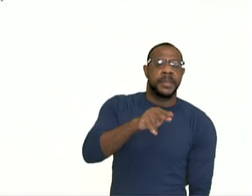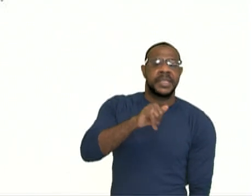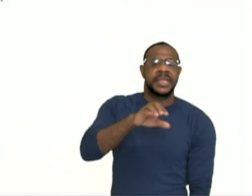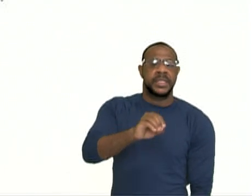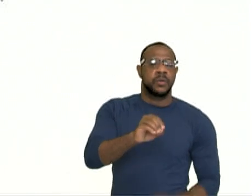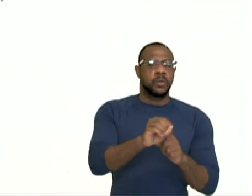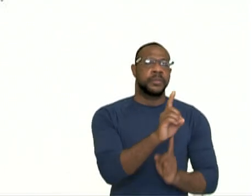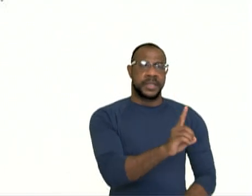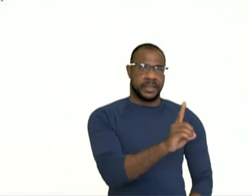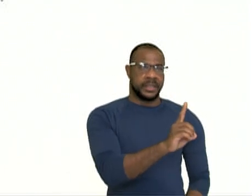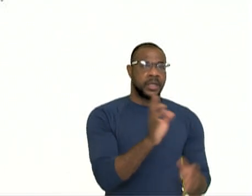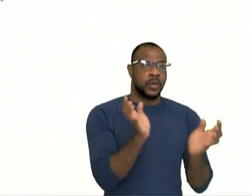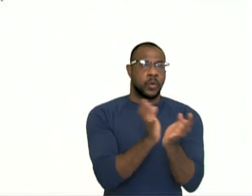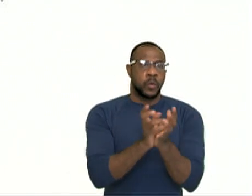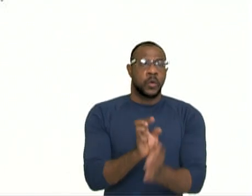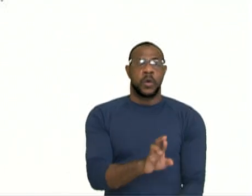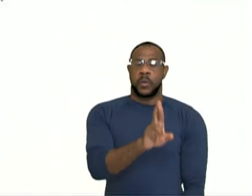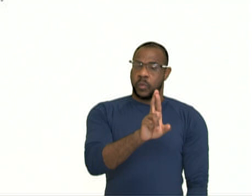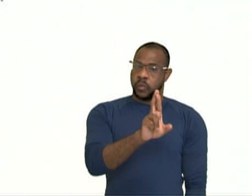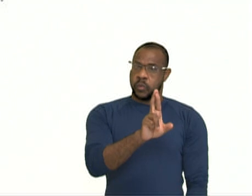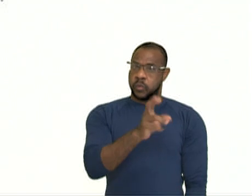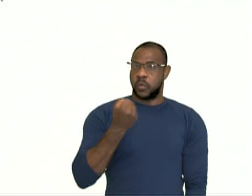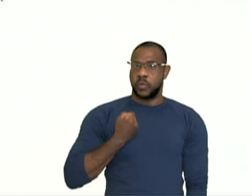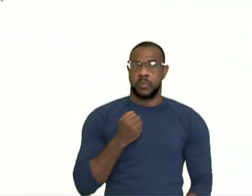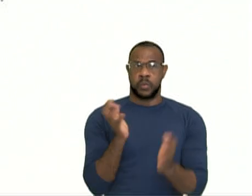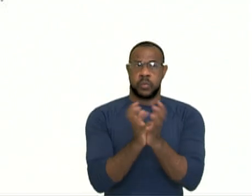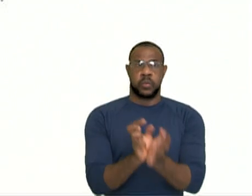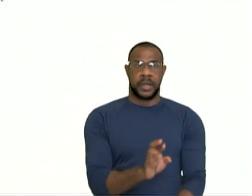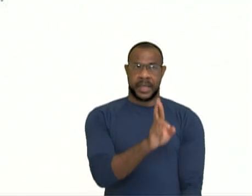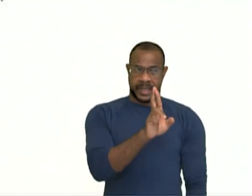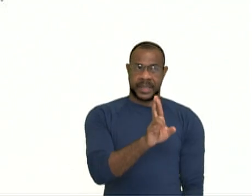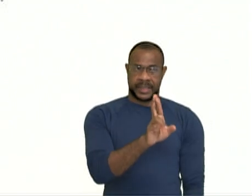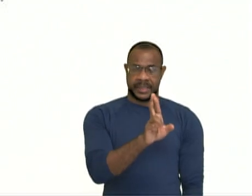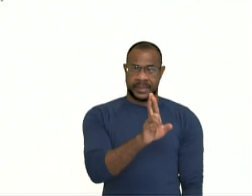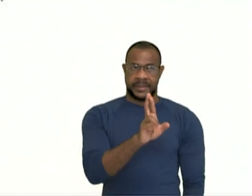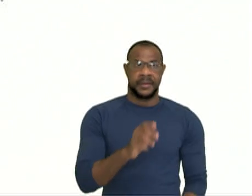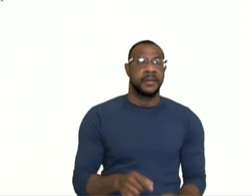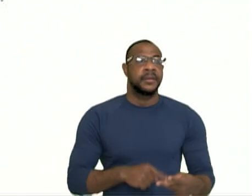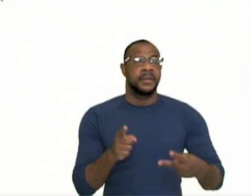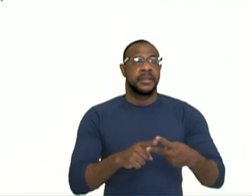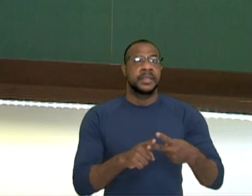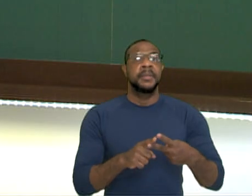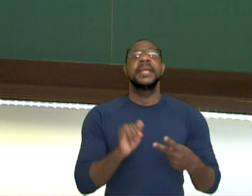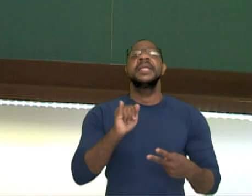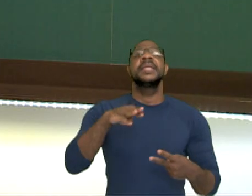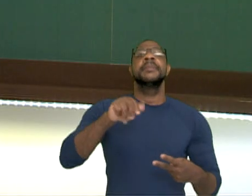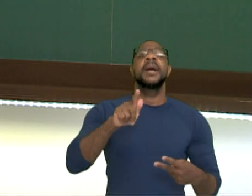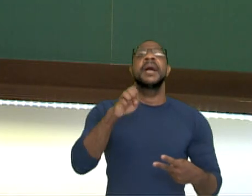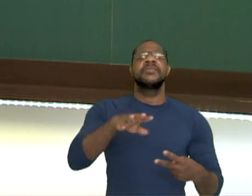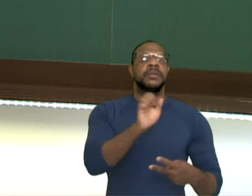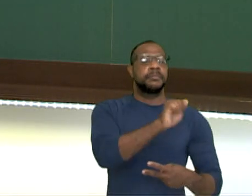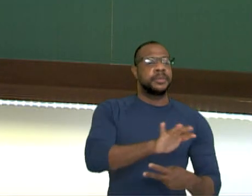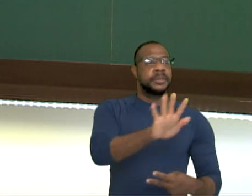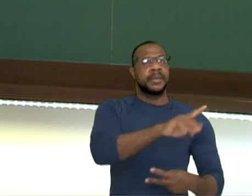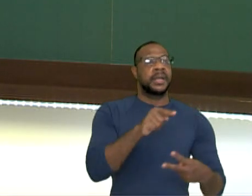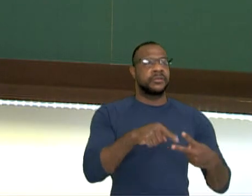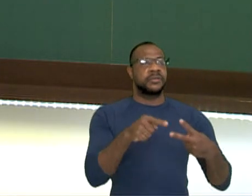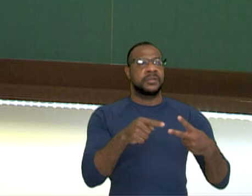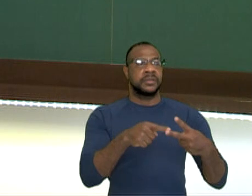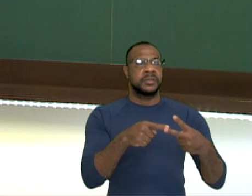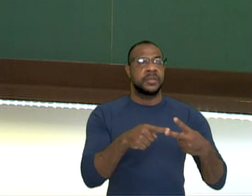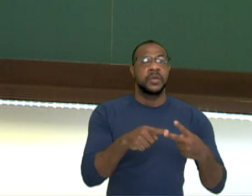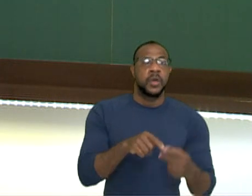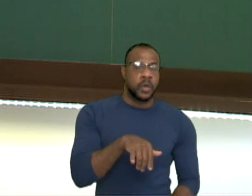conjuntos dos números reais, por isso que ela é representada pela letra R, e a sua imagem, ela vai da onde?